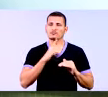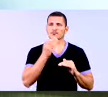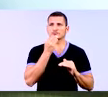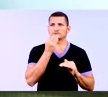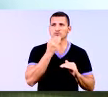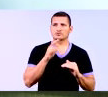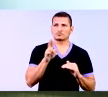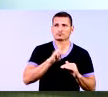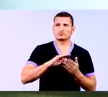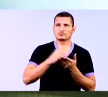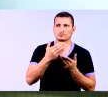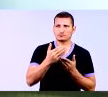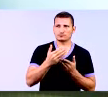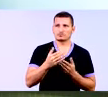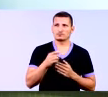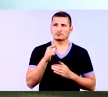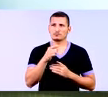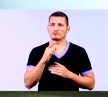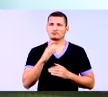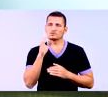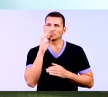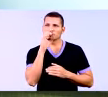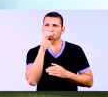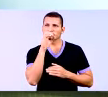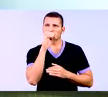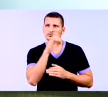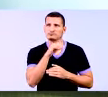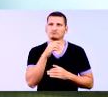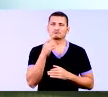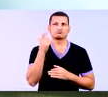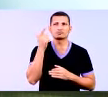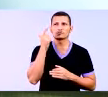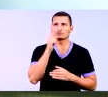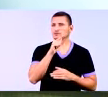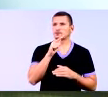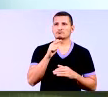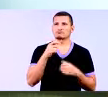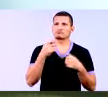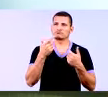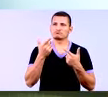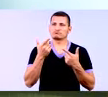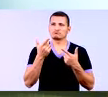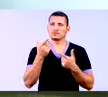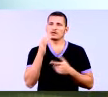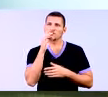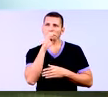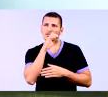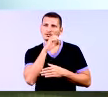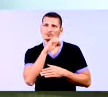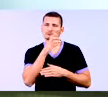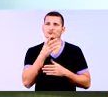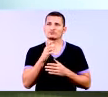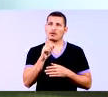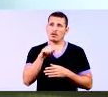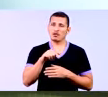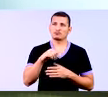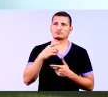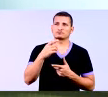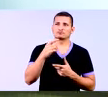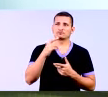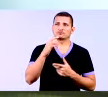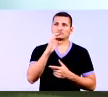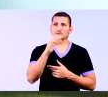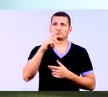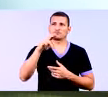principalmente os mais antigos, ele ferve na mão. Você não consegue usar no colo, tem que usar uma almofada. É por isso. É o processador que está